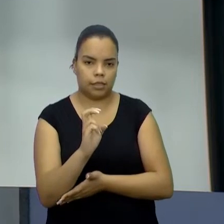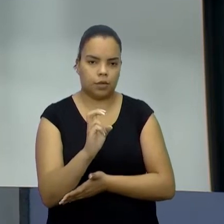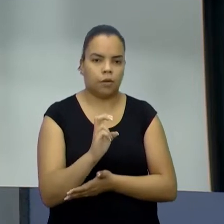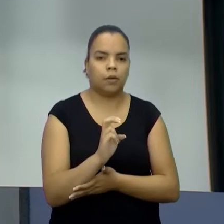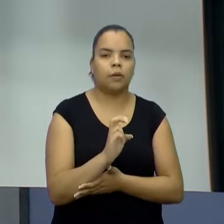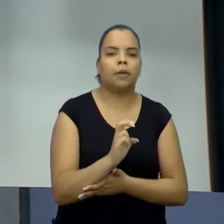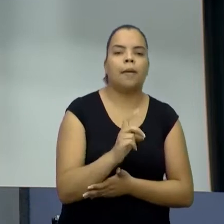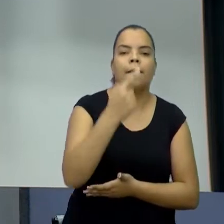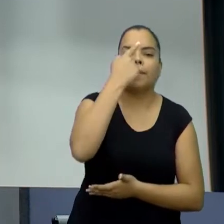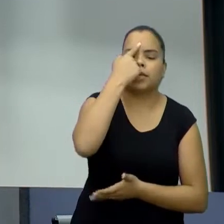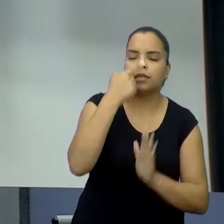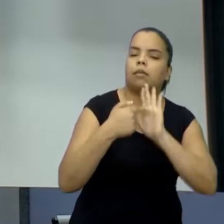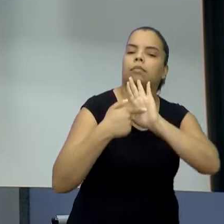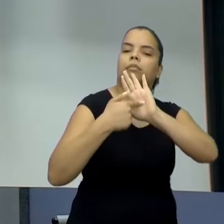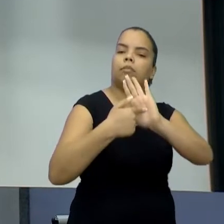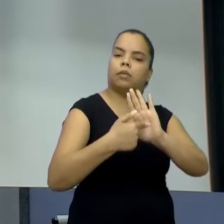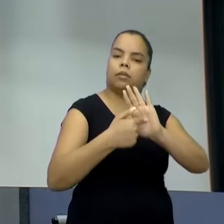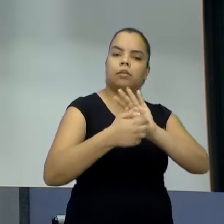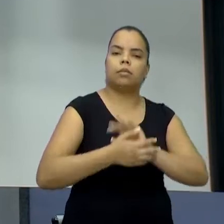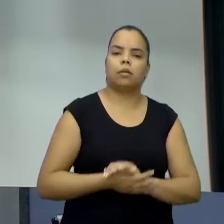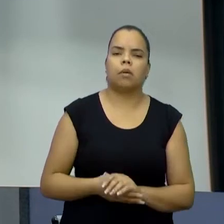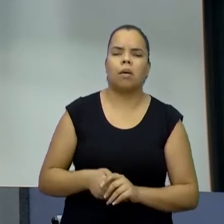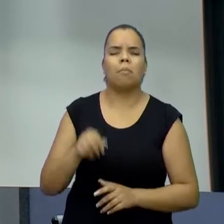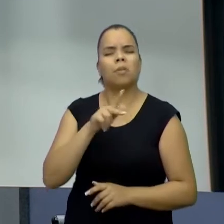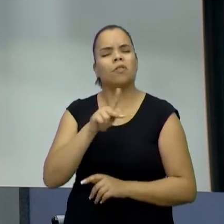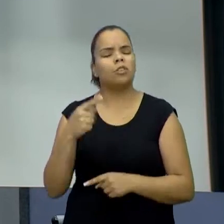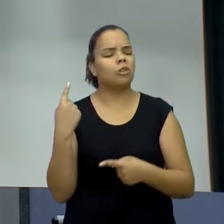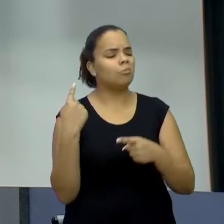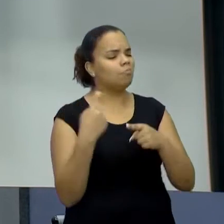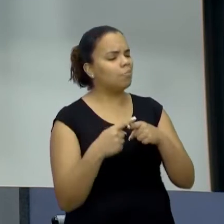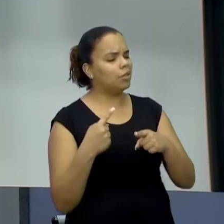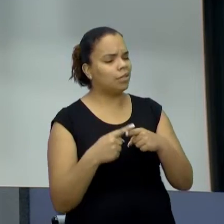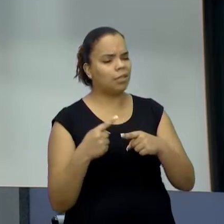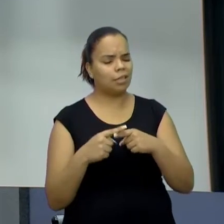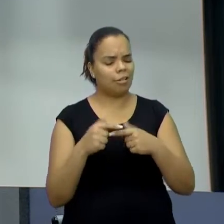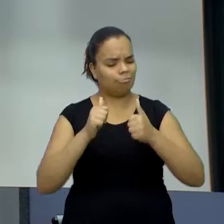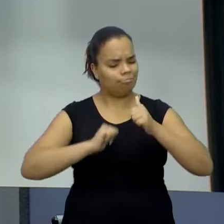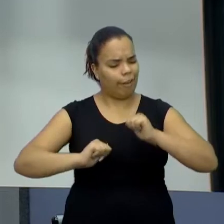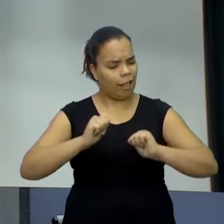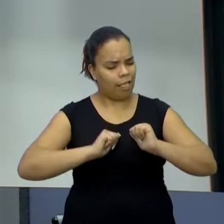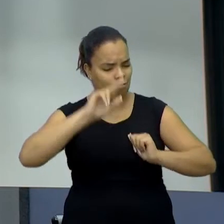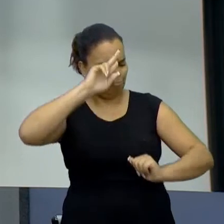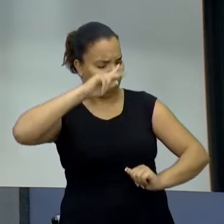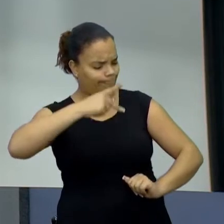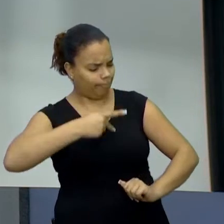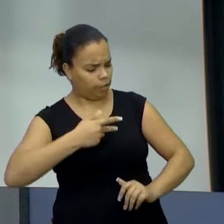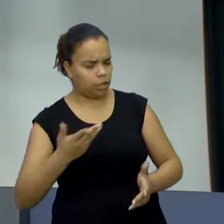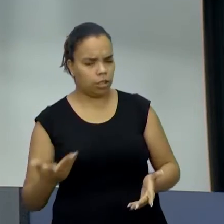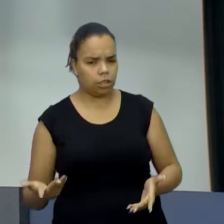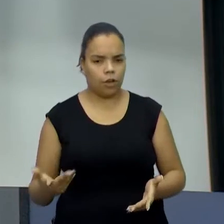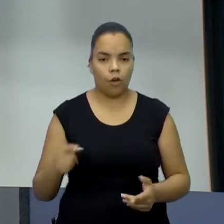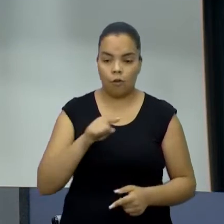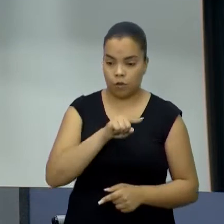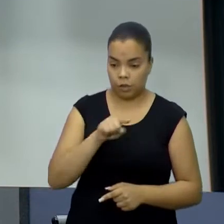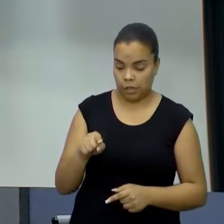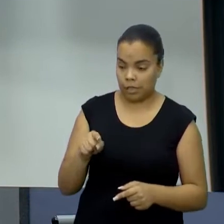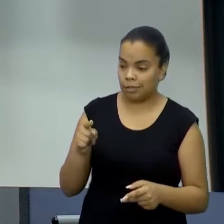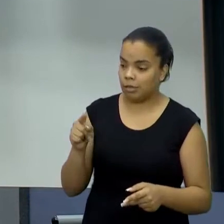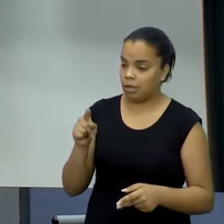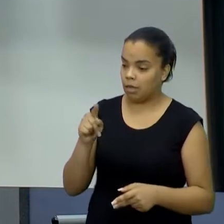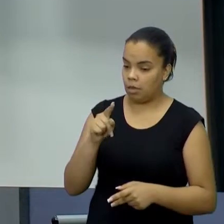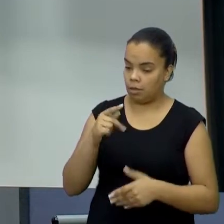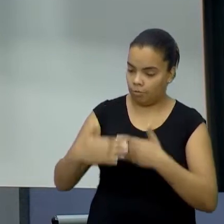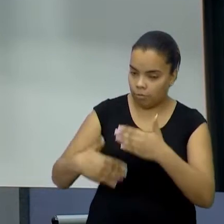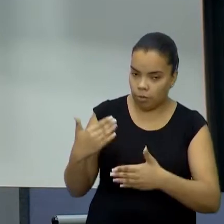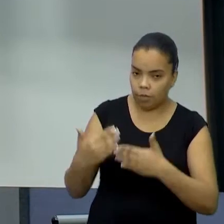uma exposição. Então, professora, por que autoavaliação? Porque vocês estão num processo de protagonismo,